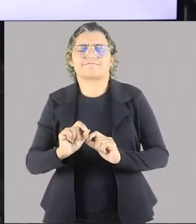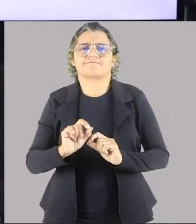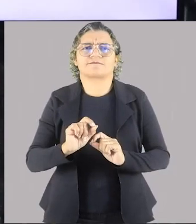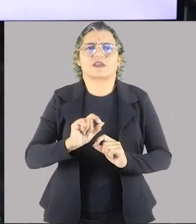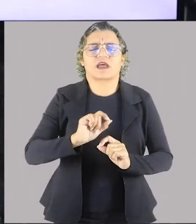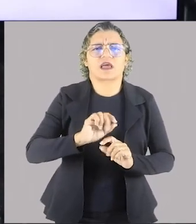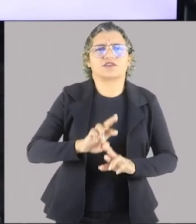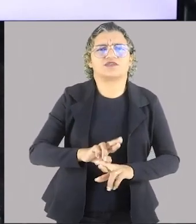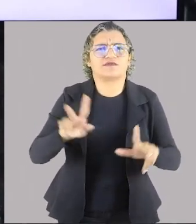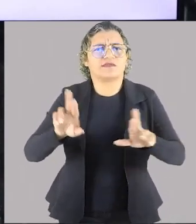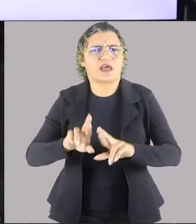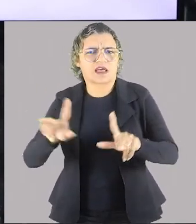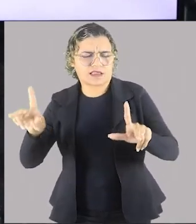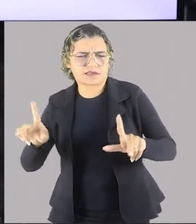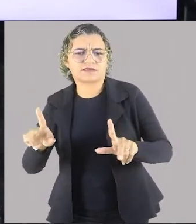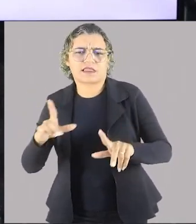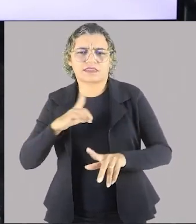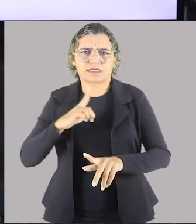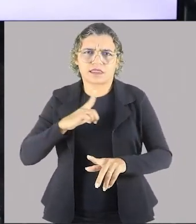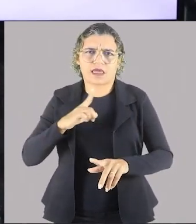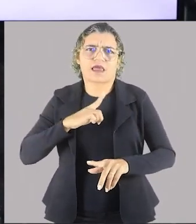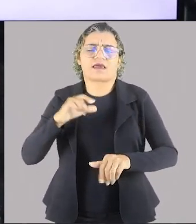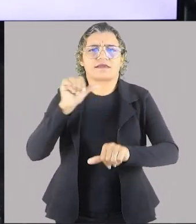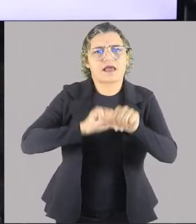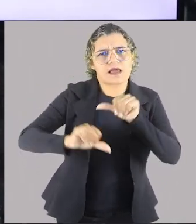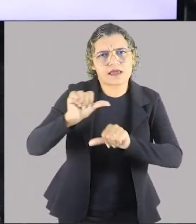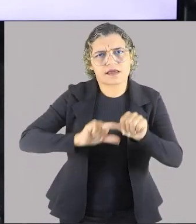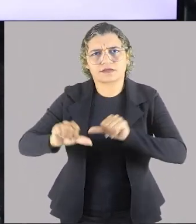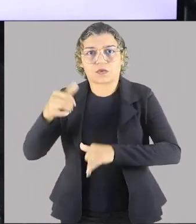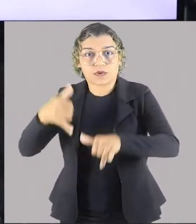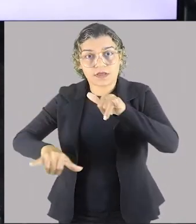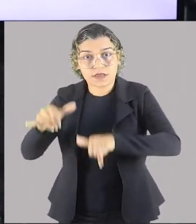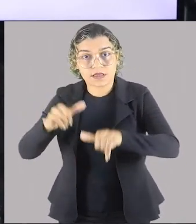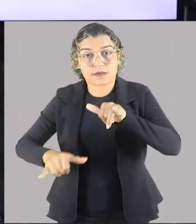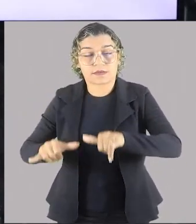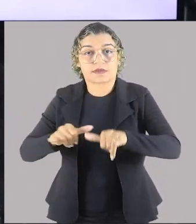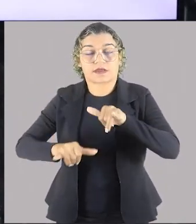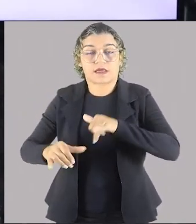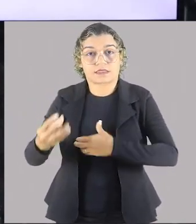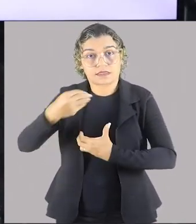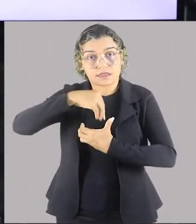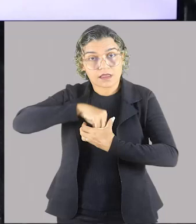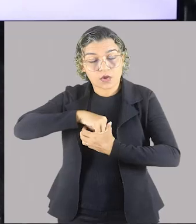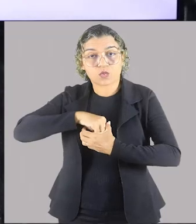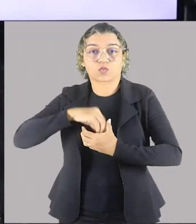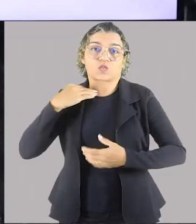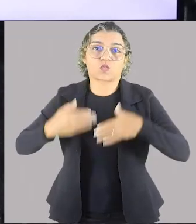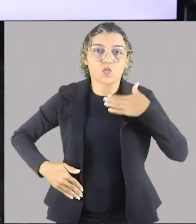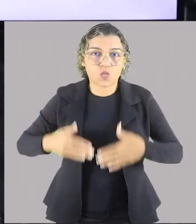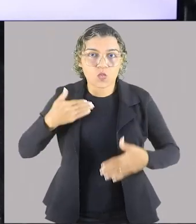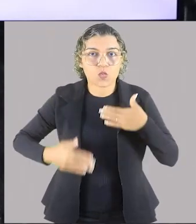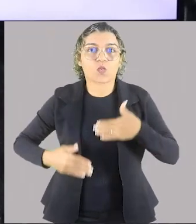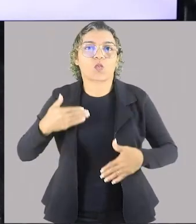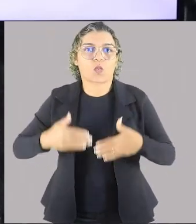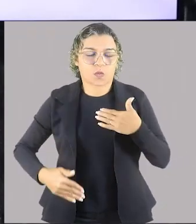é as reações químicas que ocorrem dentro do nosso organismo, para o funcionamento do nosso